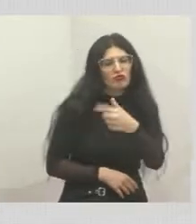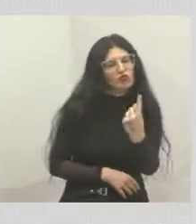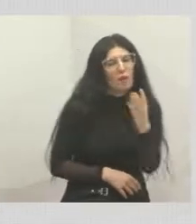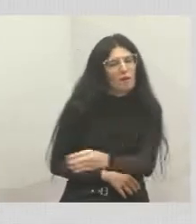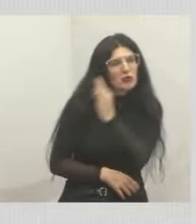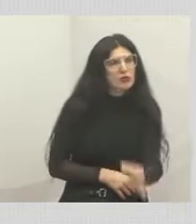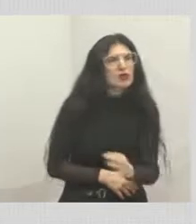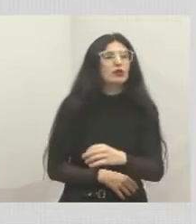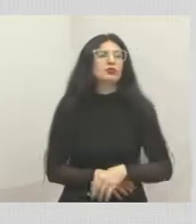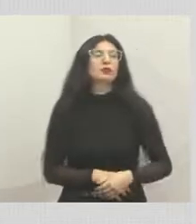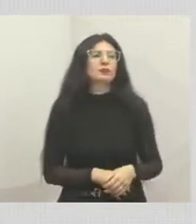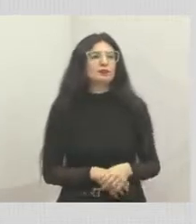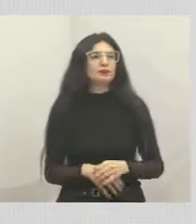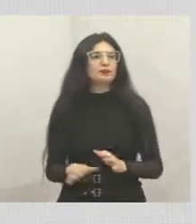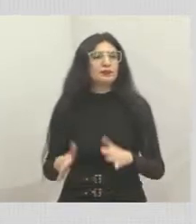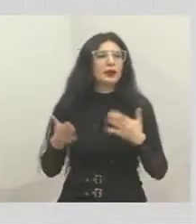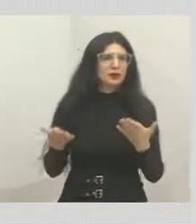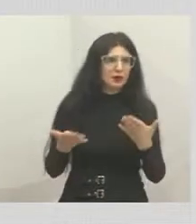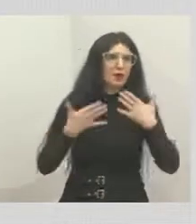Investimentos,